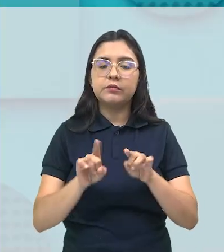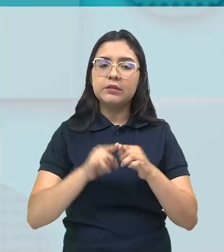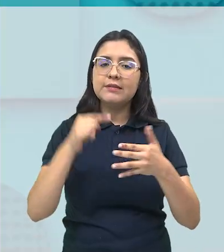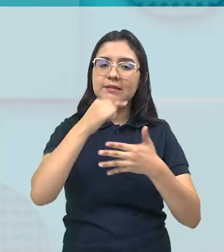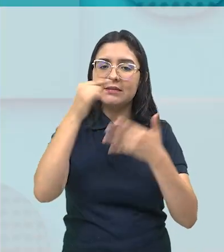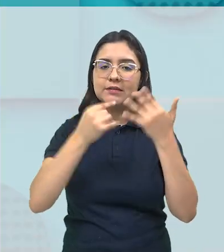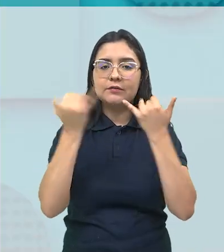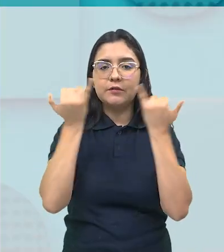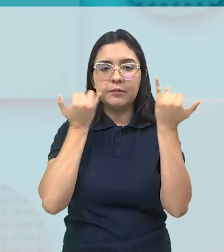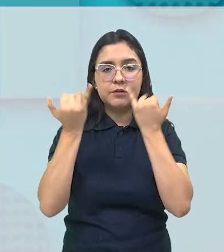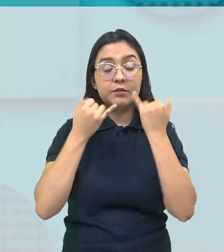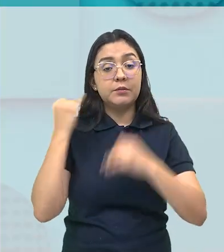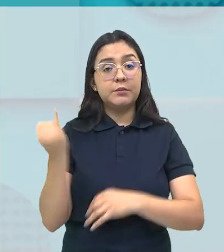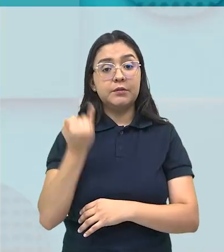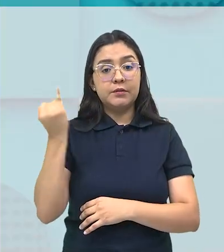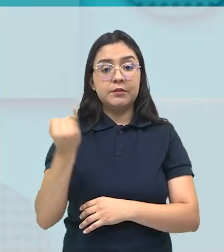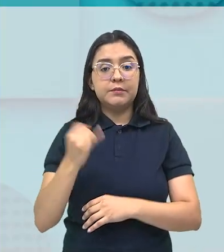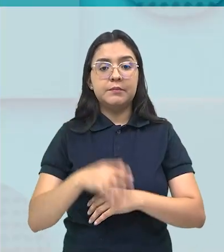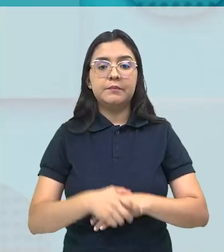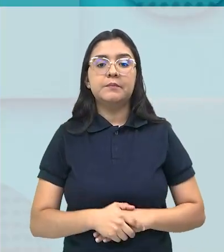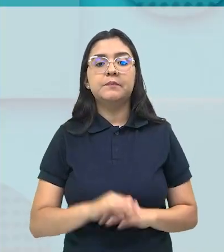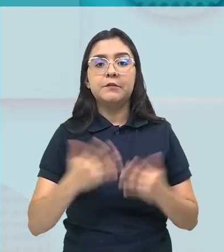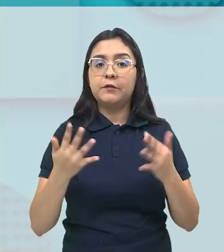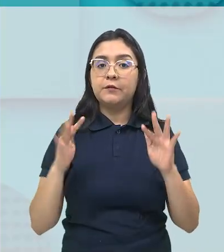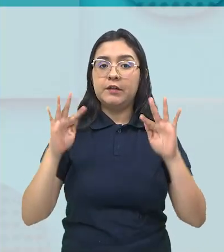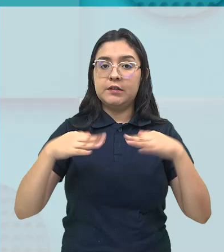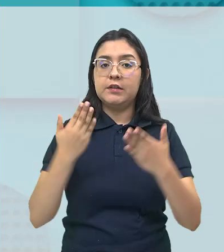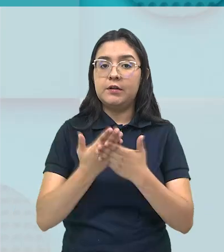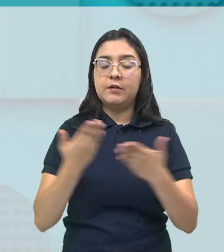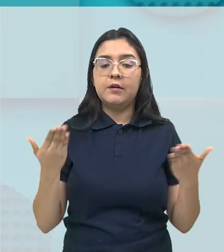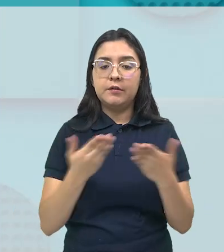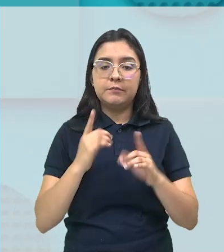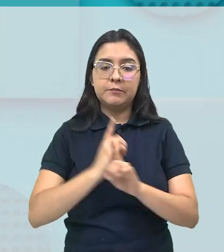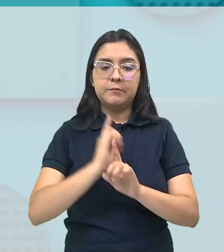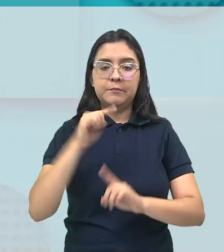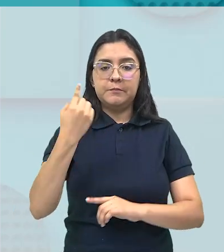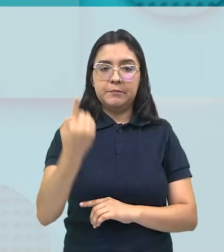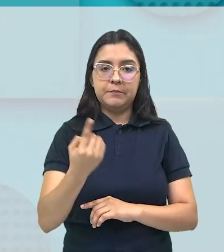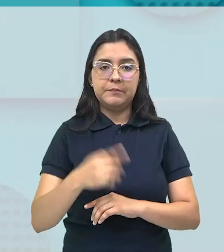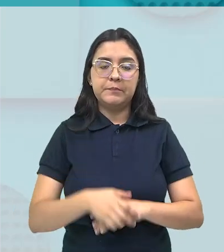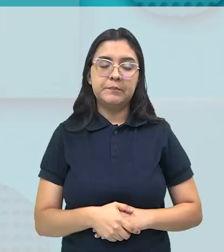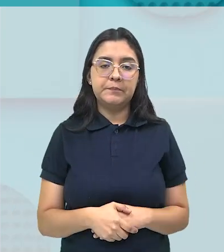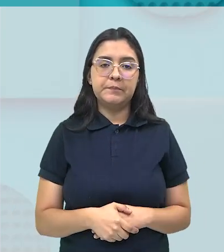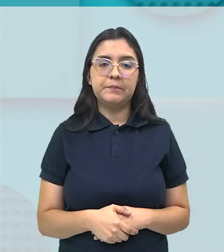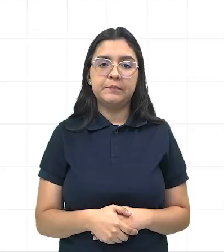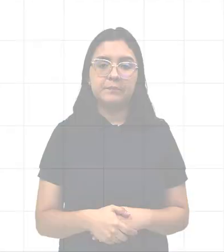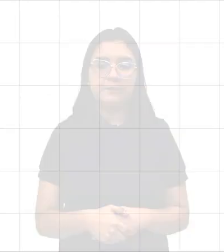informações, que elas são muito importantes, tá bom? A gente vai ficando por aqui e até a próxima aula.